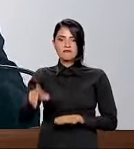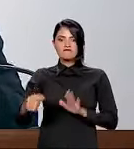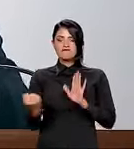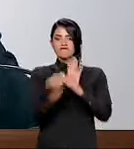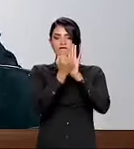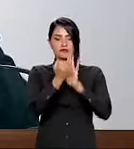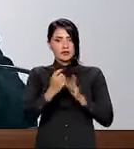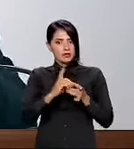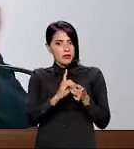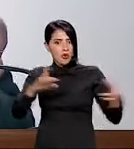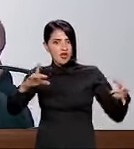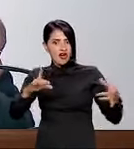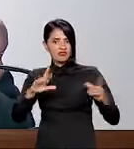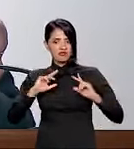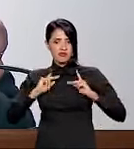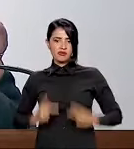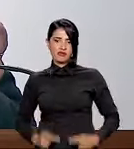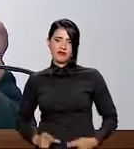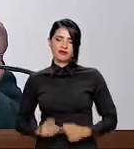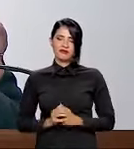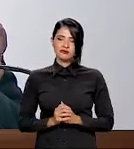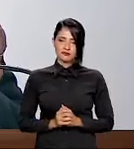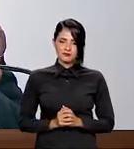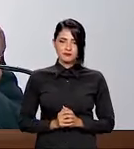patrimônio democrático da humanidade.